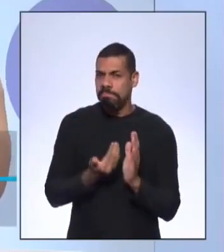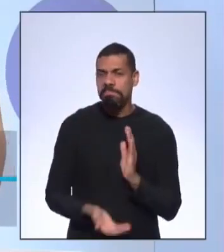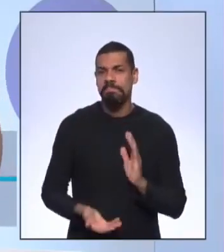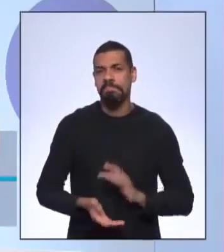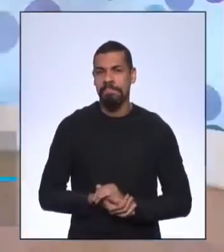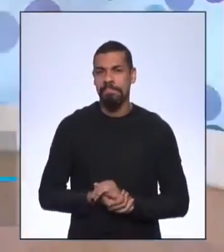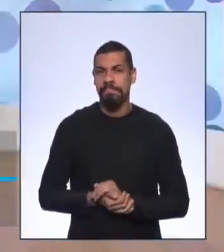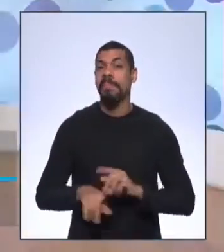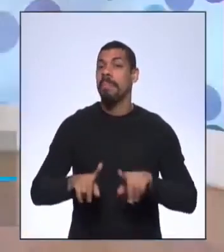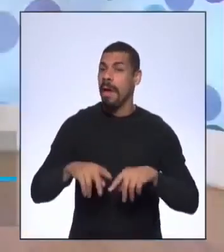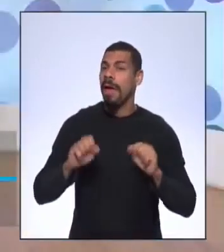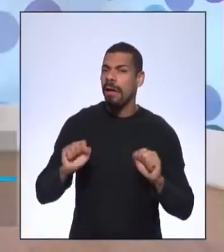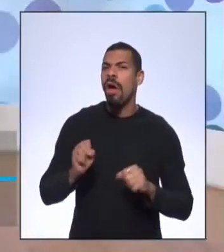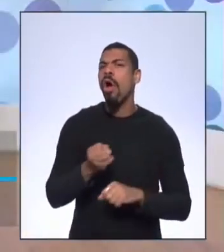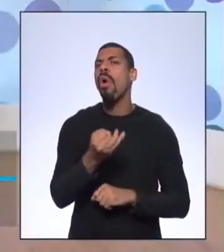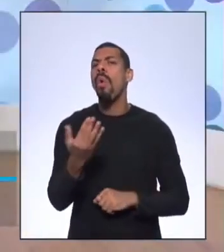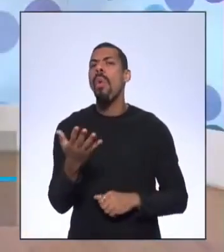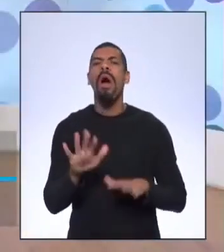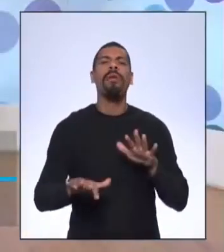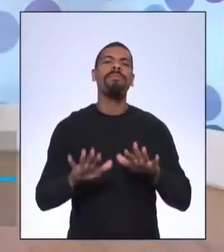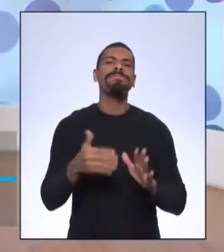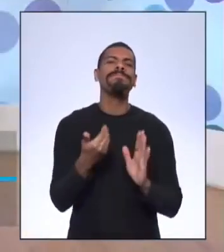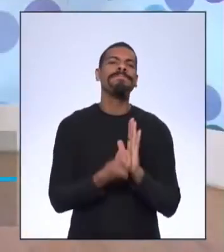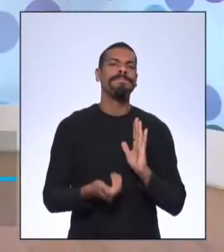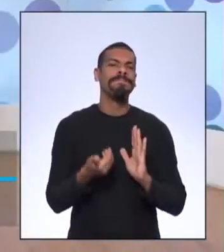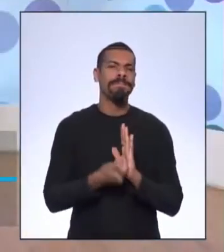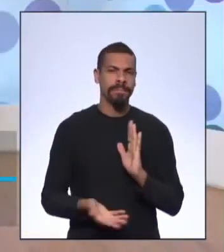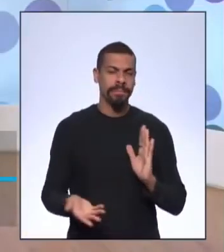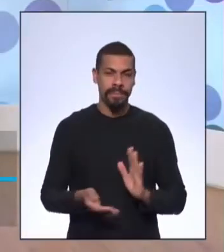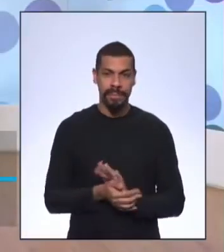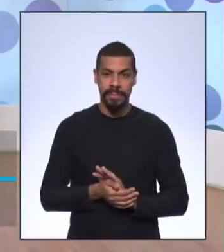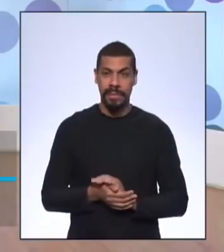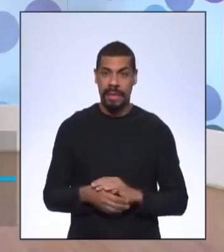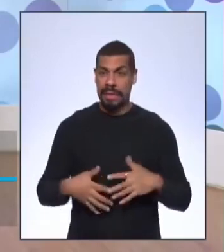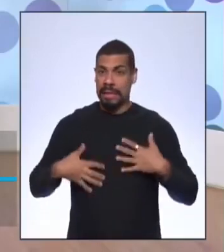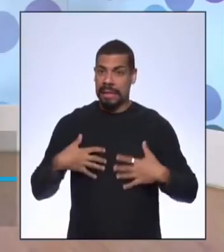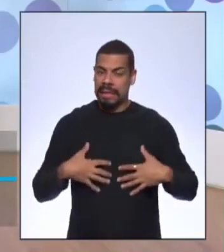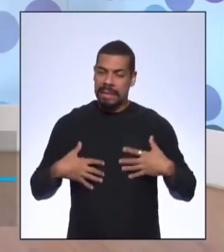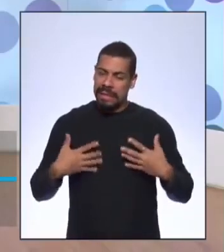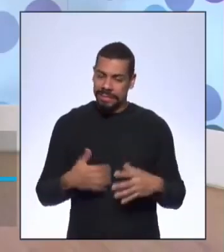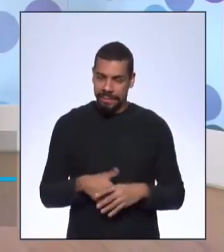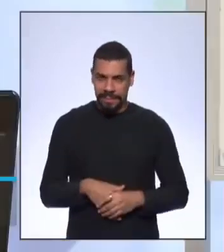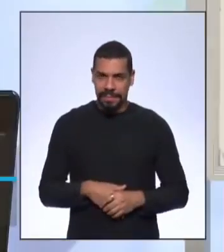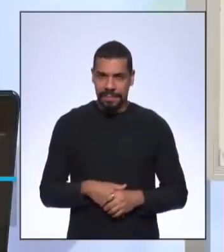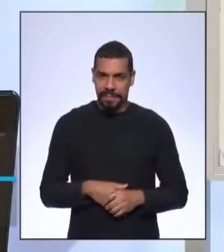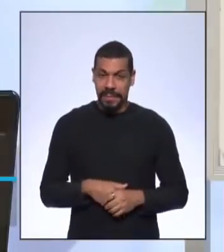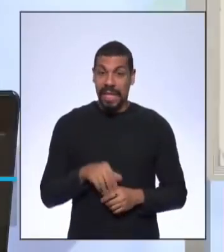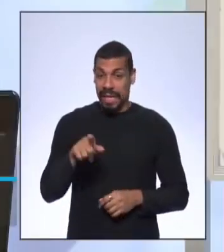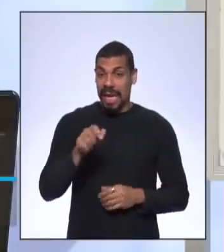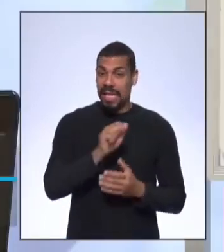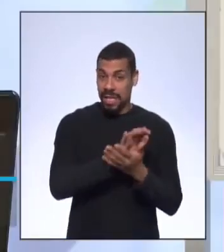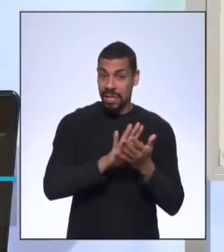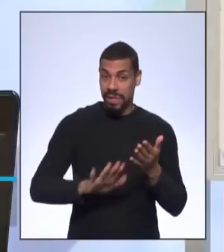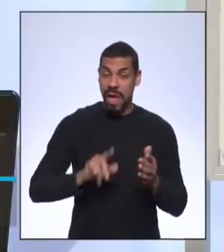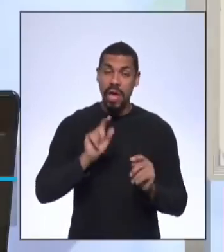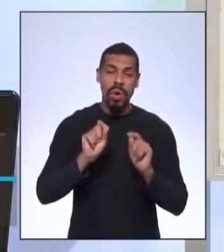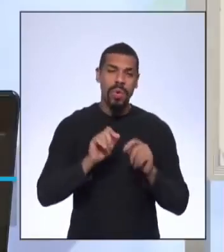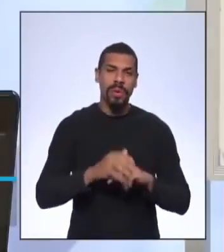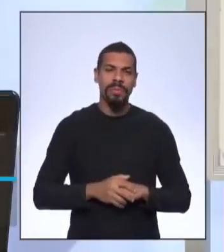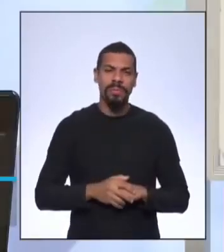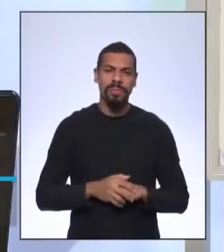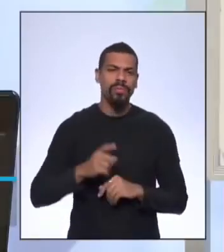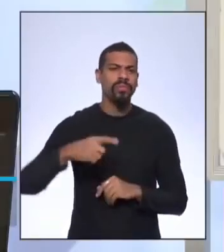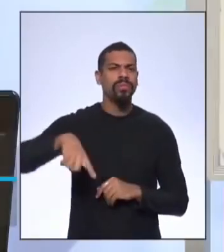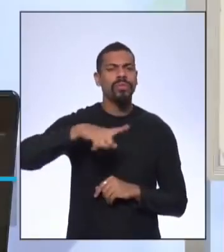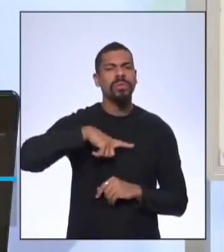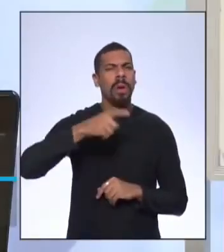Agora, você pode contar quanto foi o meu prejuízo, que eu já estou assustada. Então, aí nesse exercício, né, nessa atividade, vocês